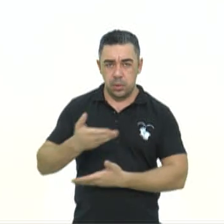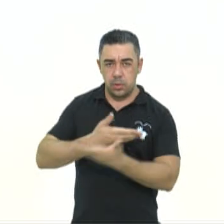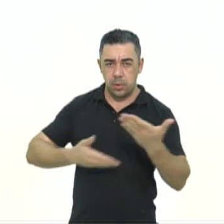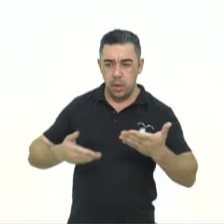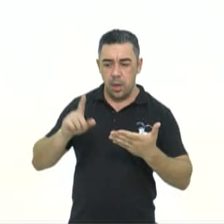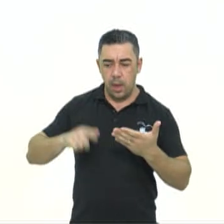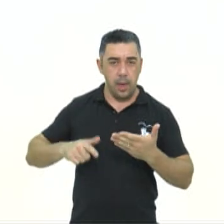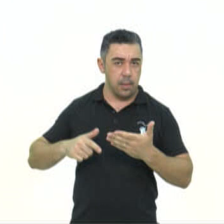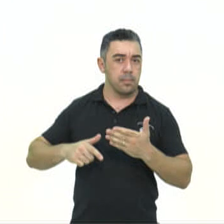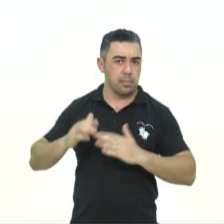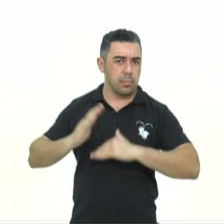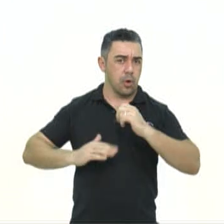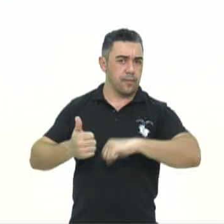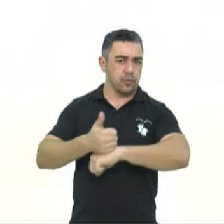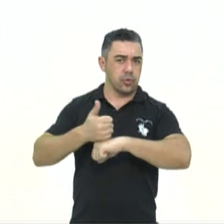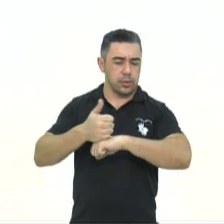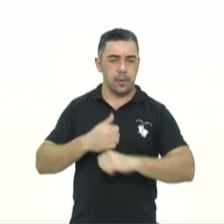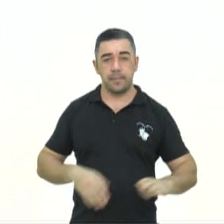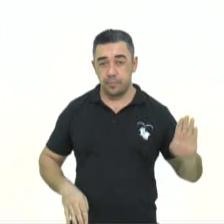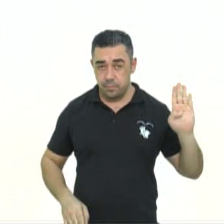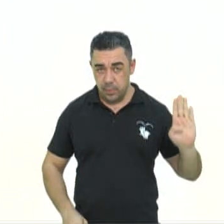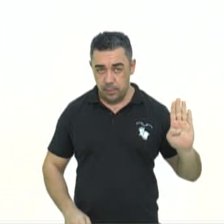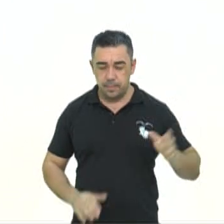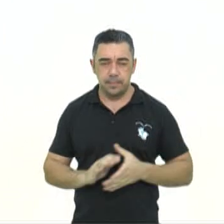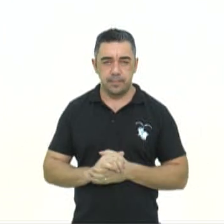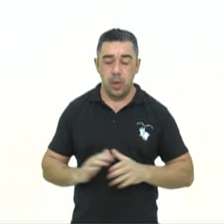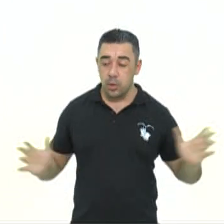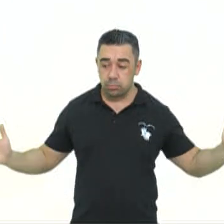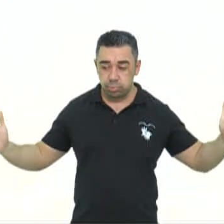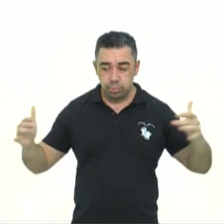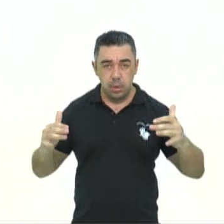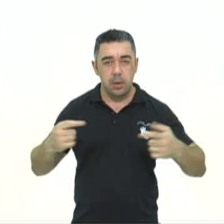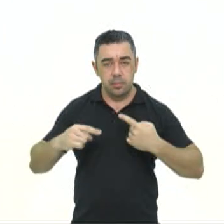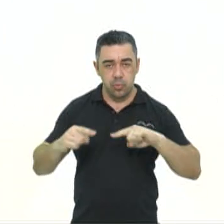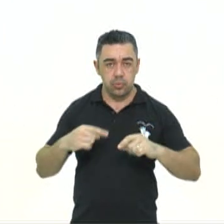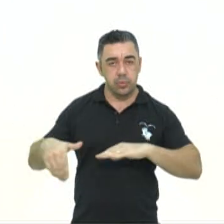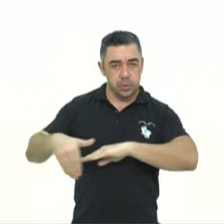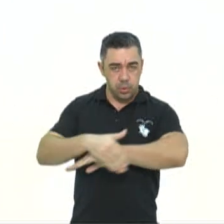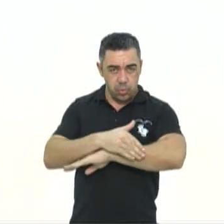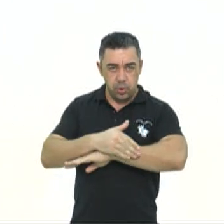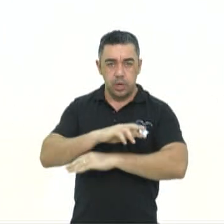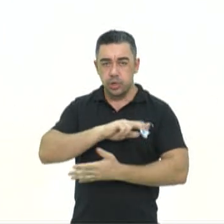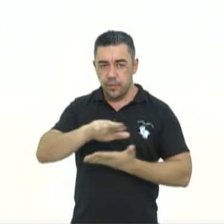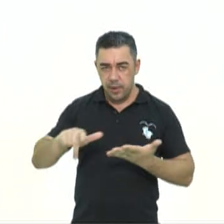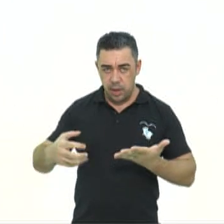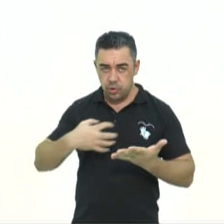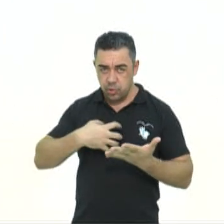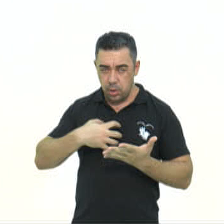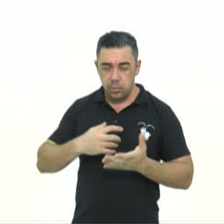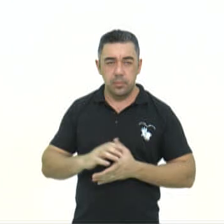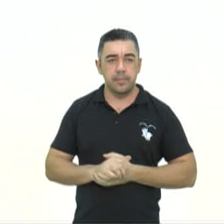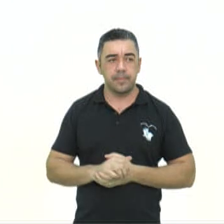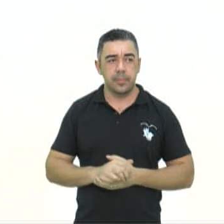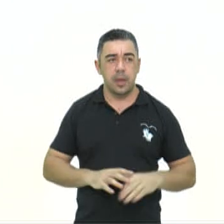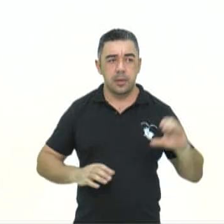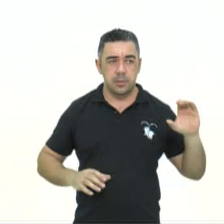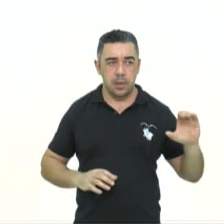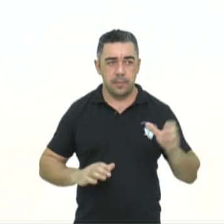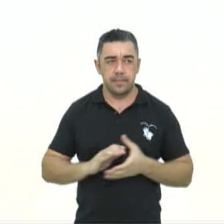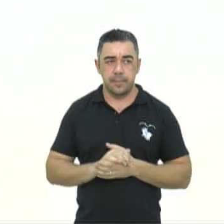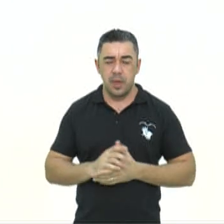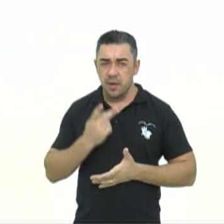orquestras profissionais. Alternativa B, juntar músicos de rua de estilos diferentes. Alternativa